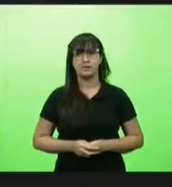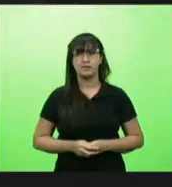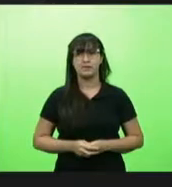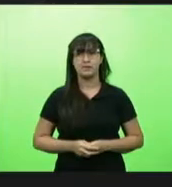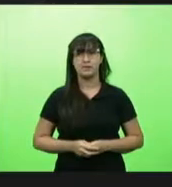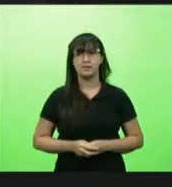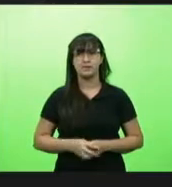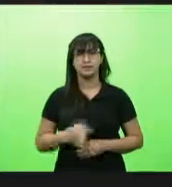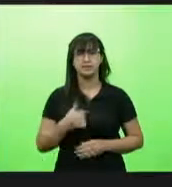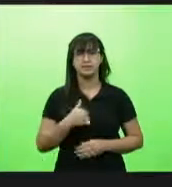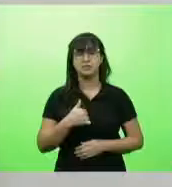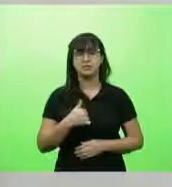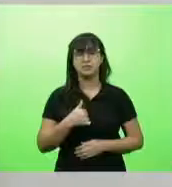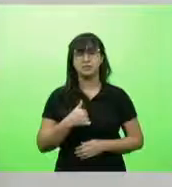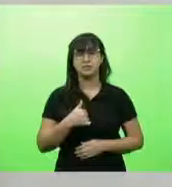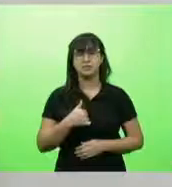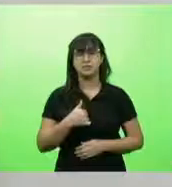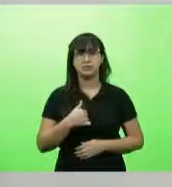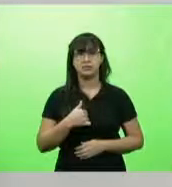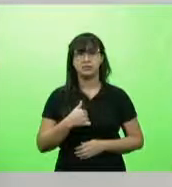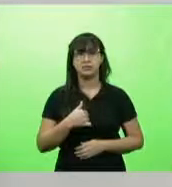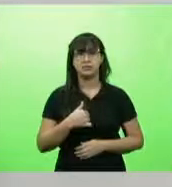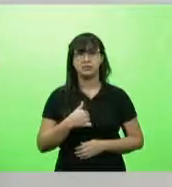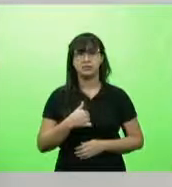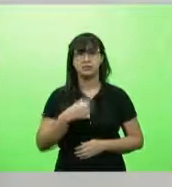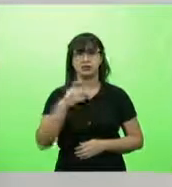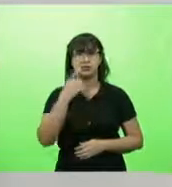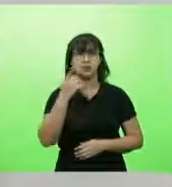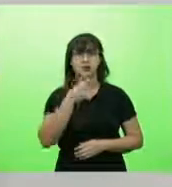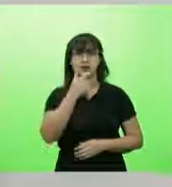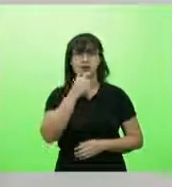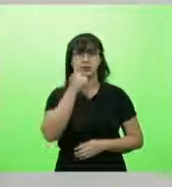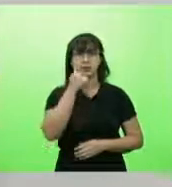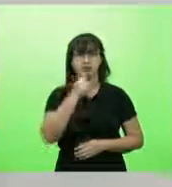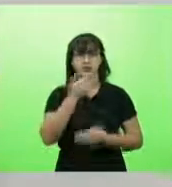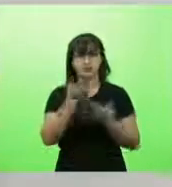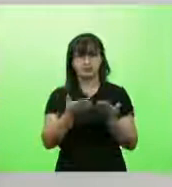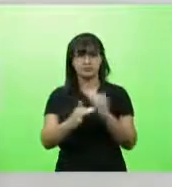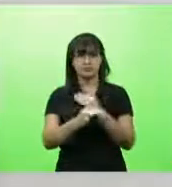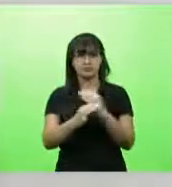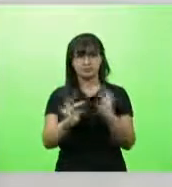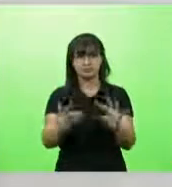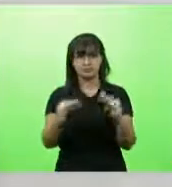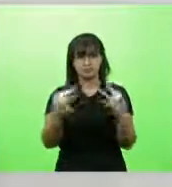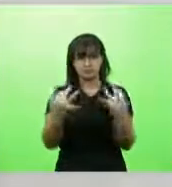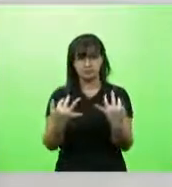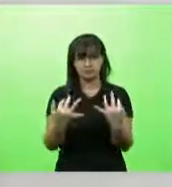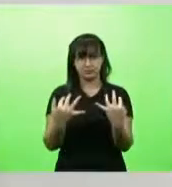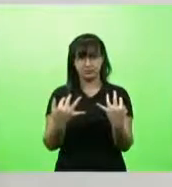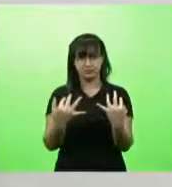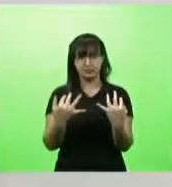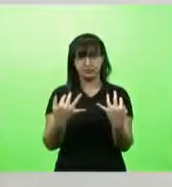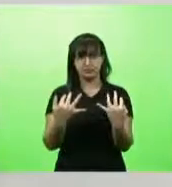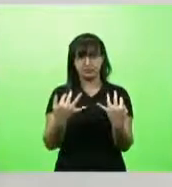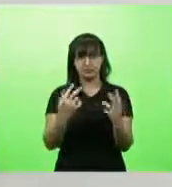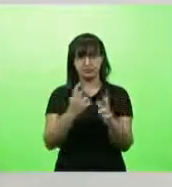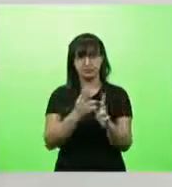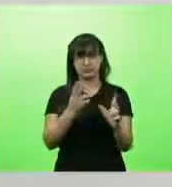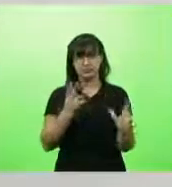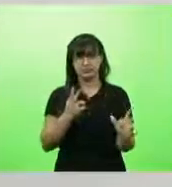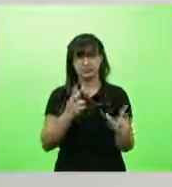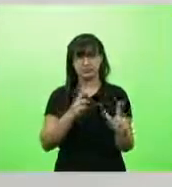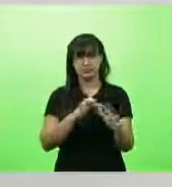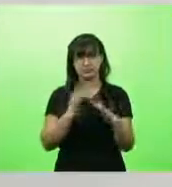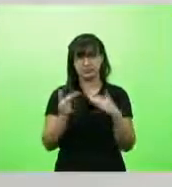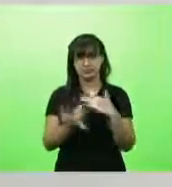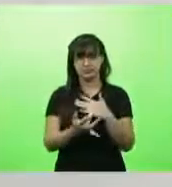Eu vou, senhores deputados, deputadas, público que está aqui presente, os que estão nos assistindo pelas redes sociais, os